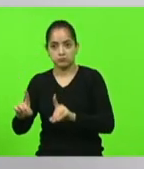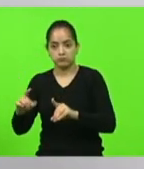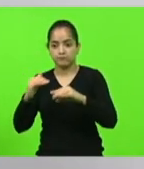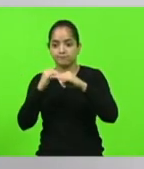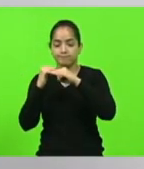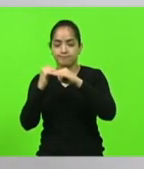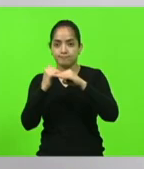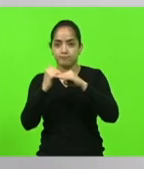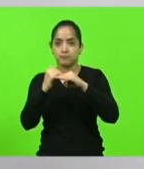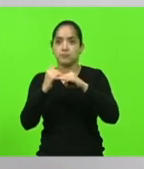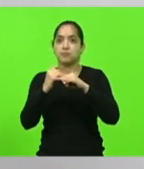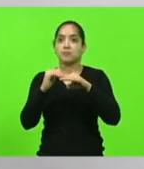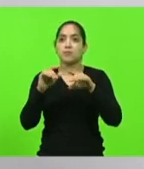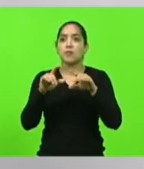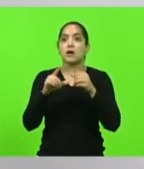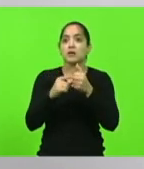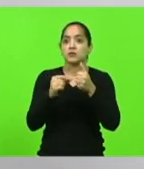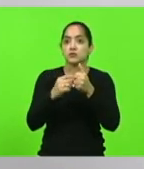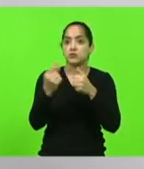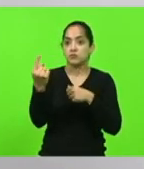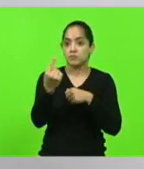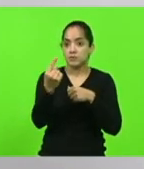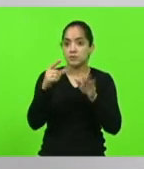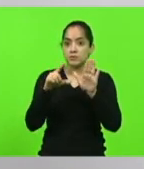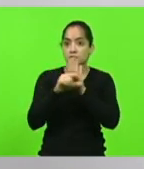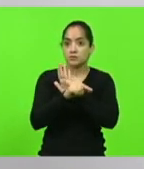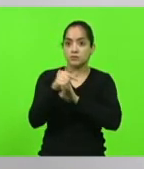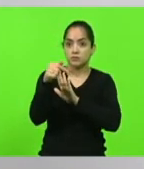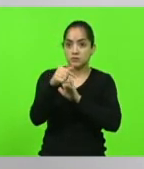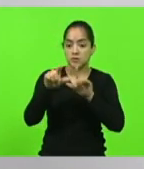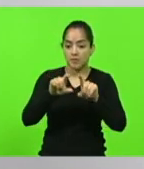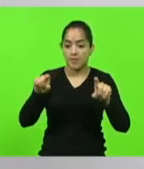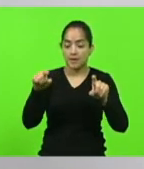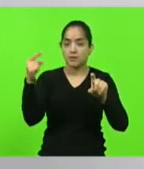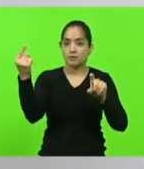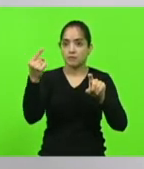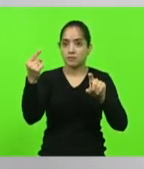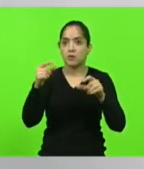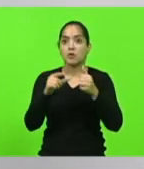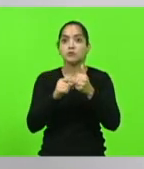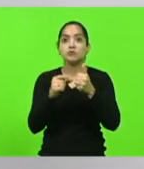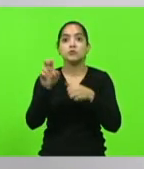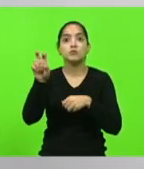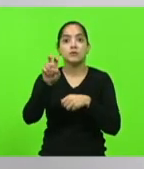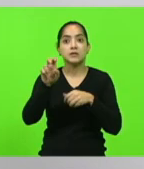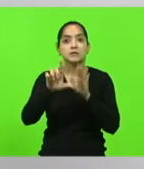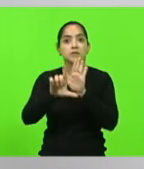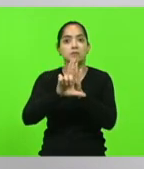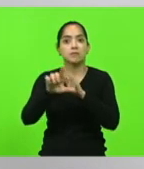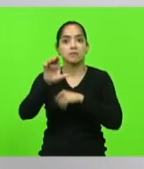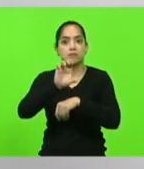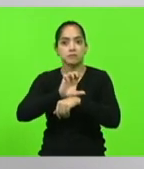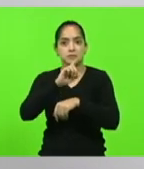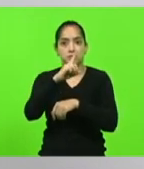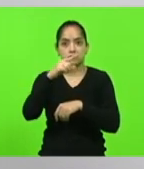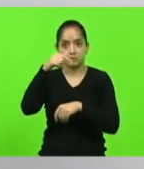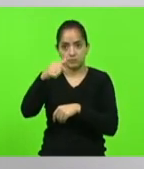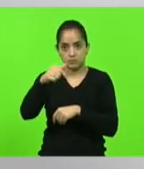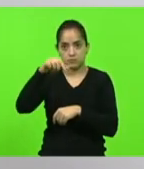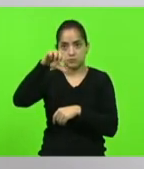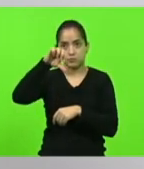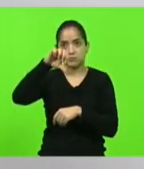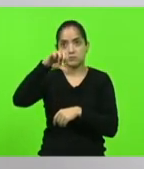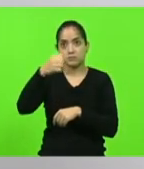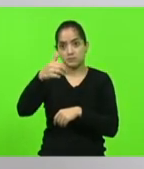fica acrescentado o inciso sétimo ao parágrafo único do artigo 5º da lei estadual 1729 dois de